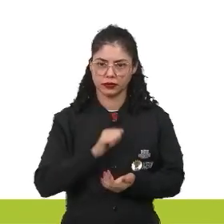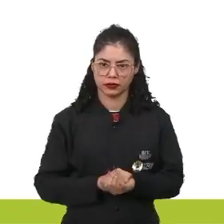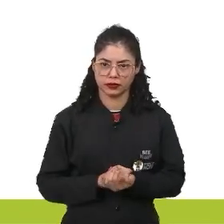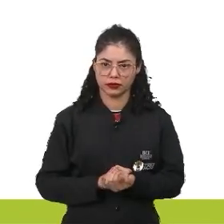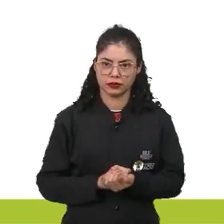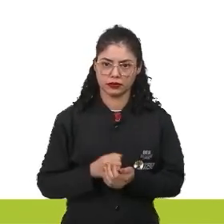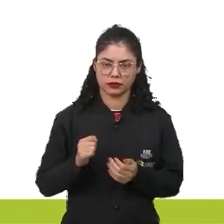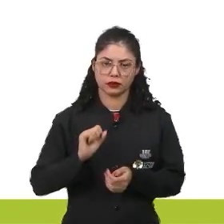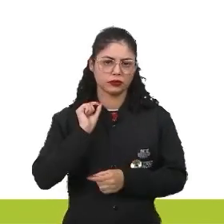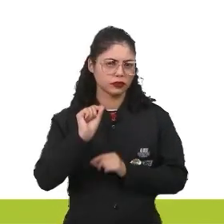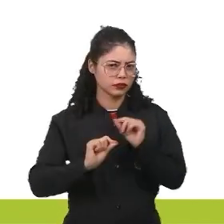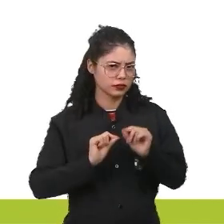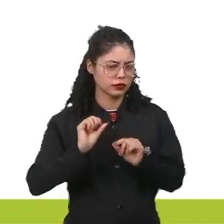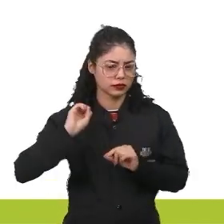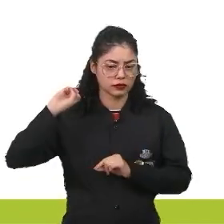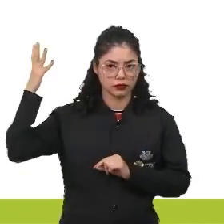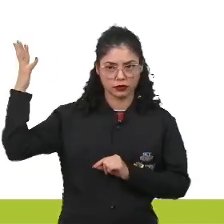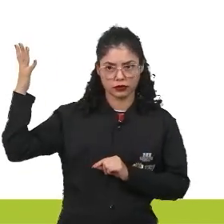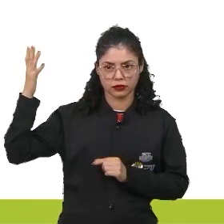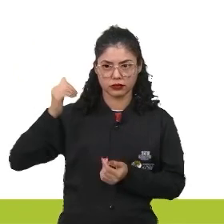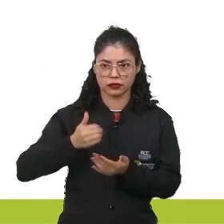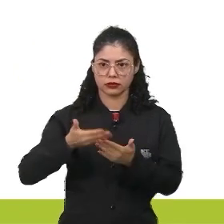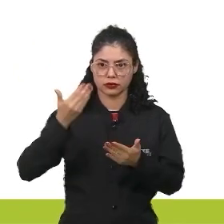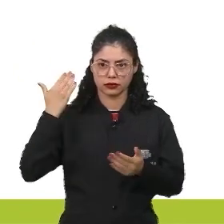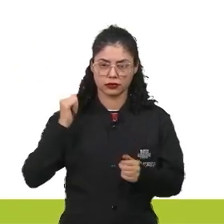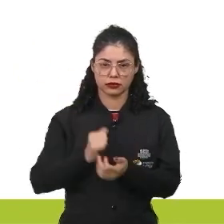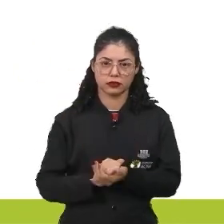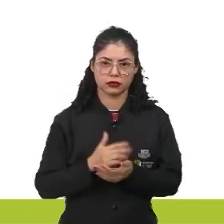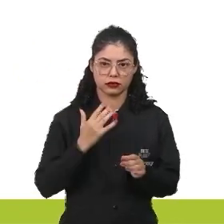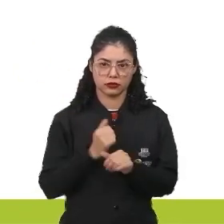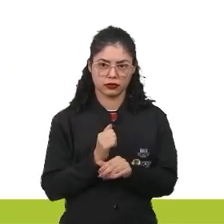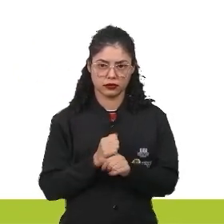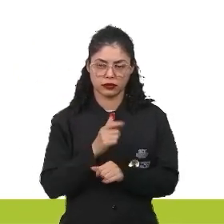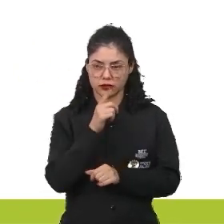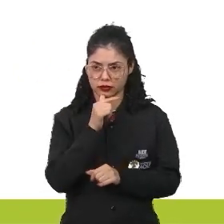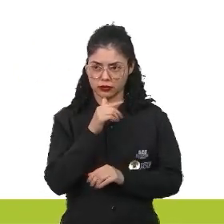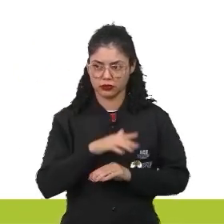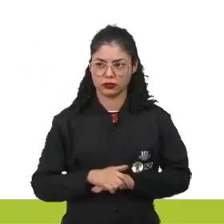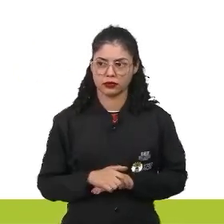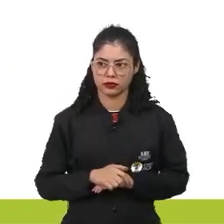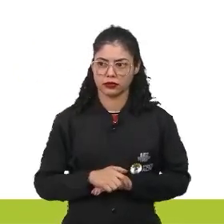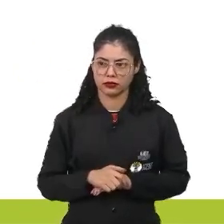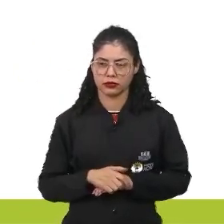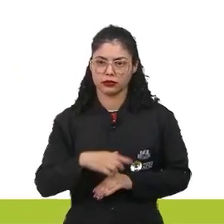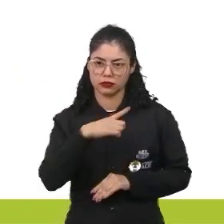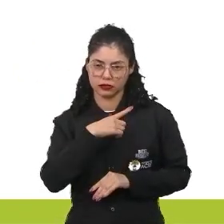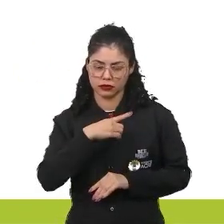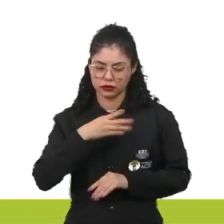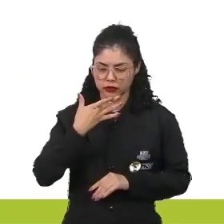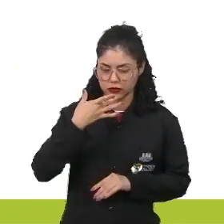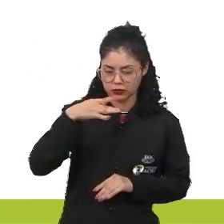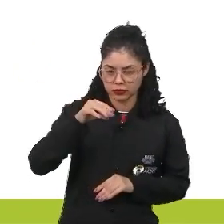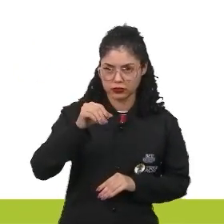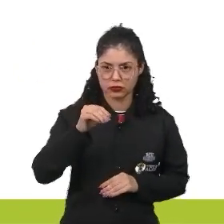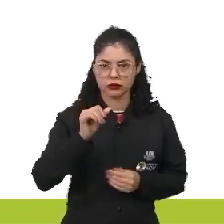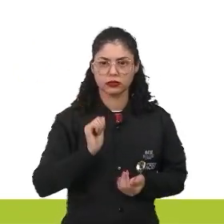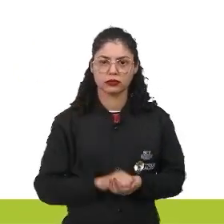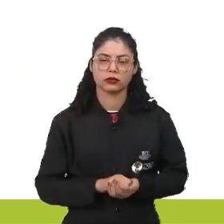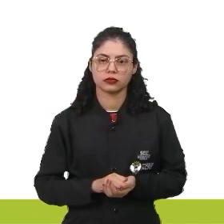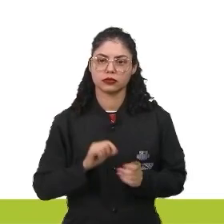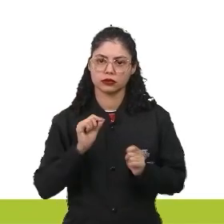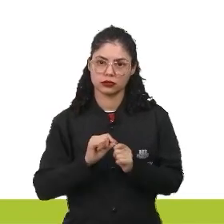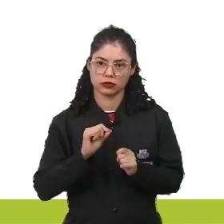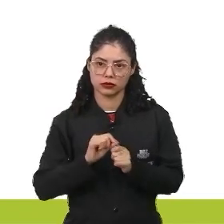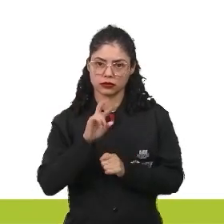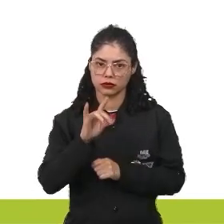que vai acontecer quando eu adicionar água? O sal que estava contido ali naquele recipiente, né?